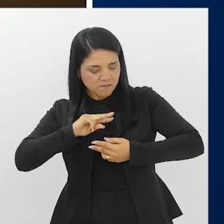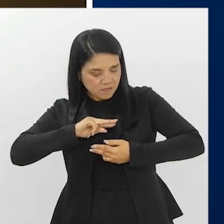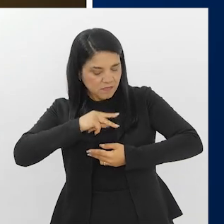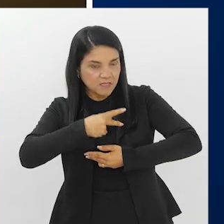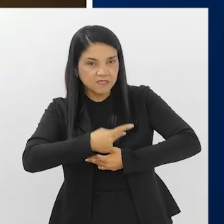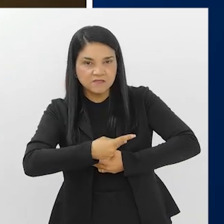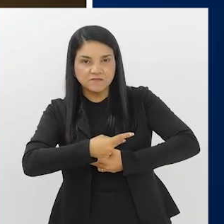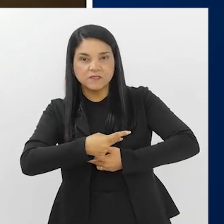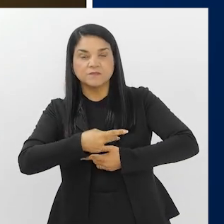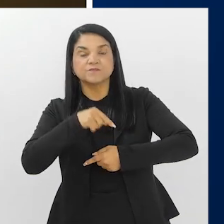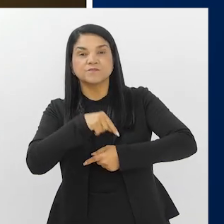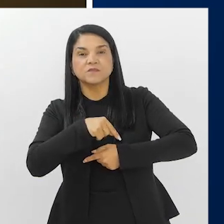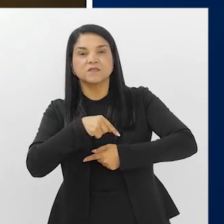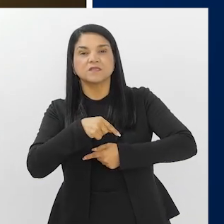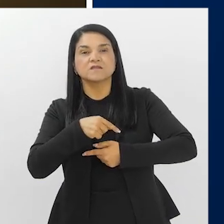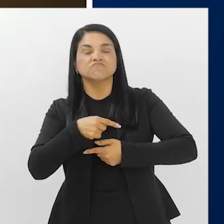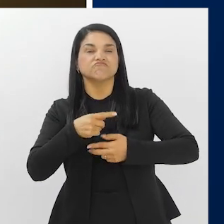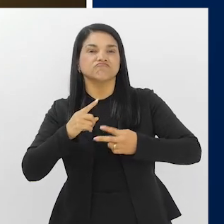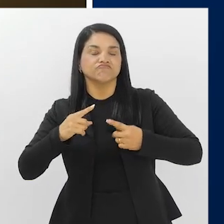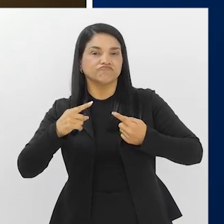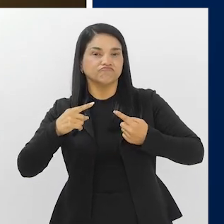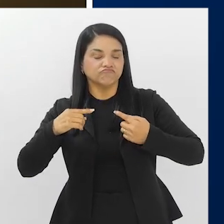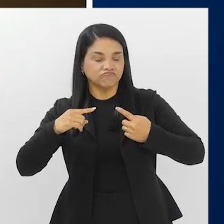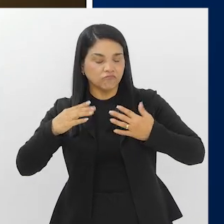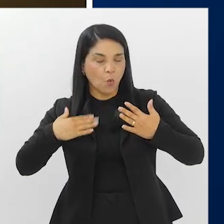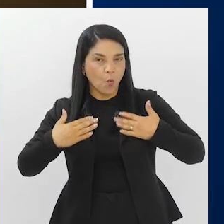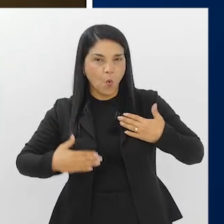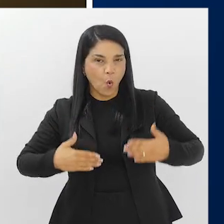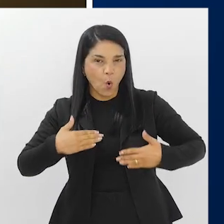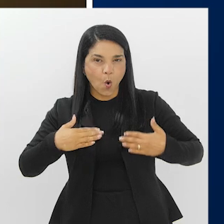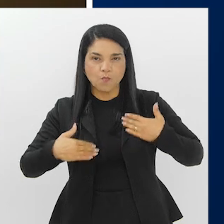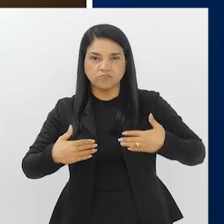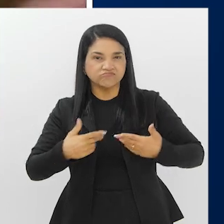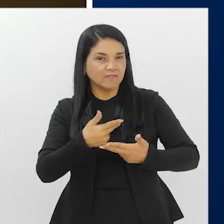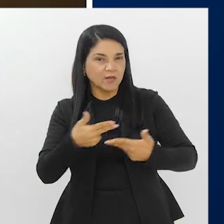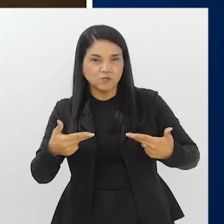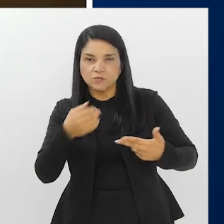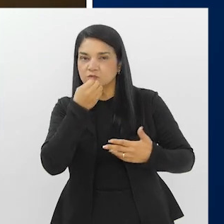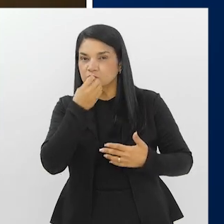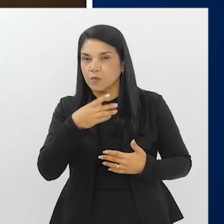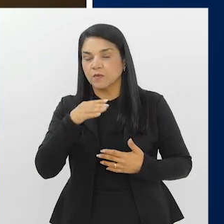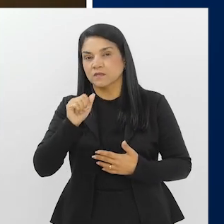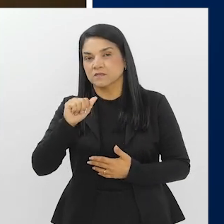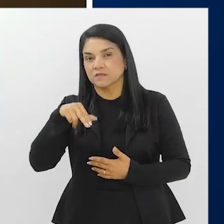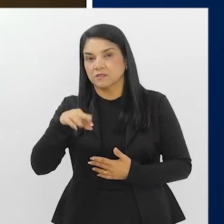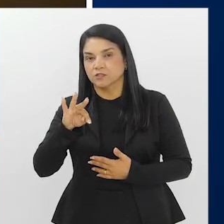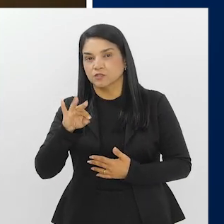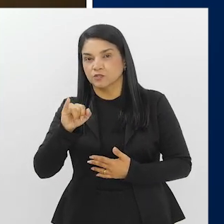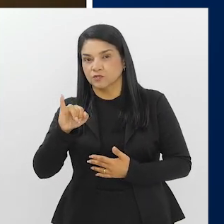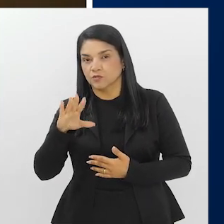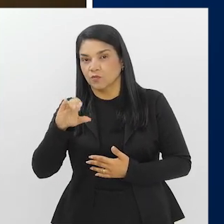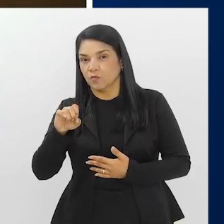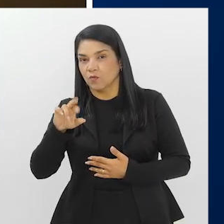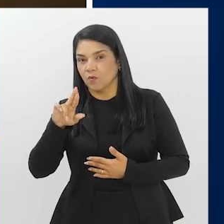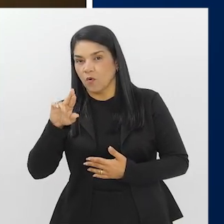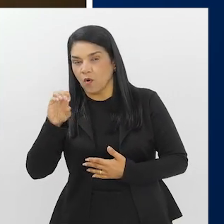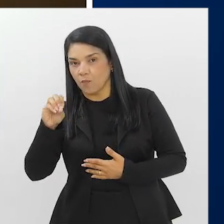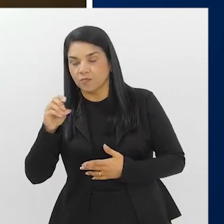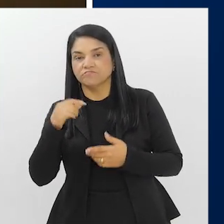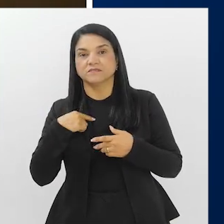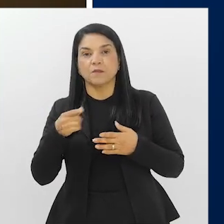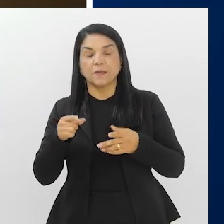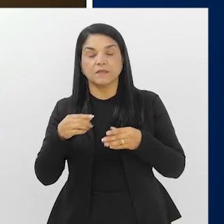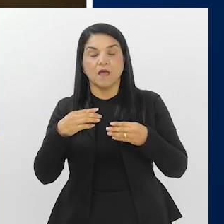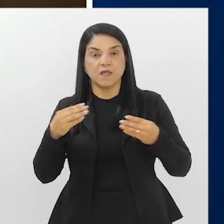está transferindo vários componentes que a gente tem de maravilhoso assim, no leite materno, que dá